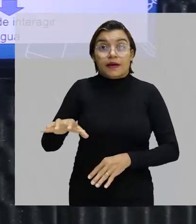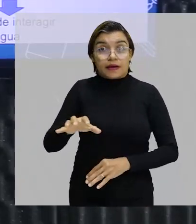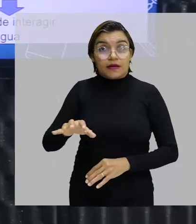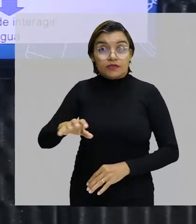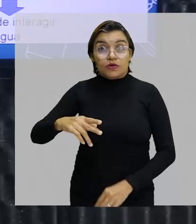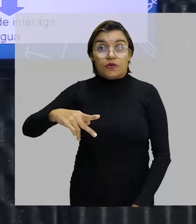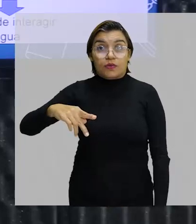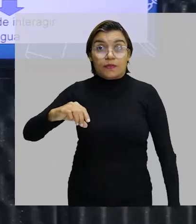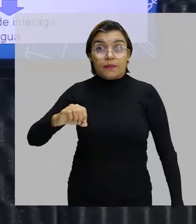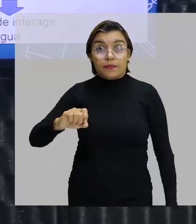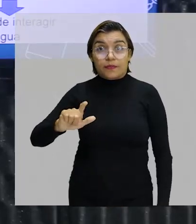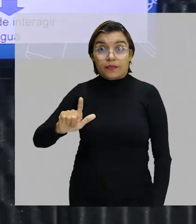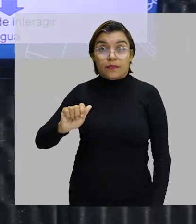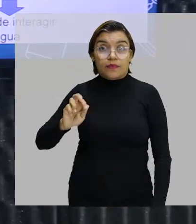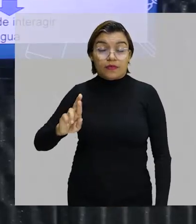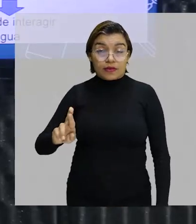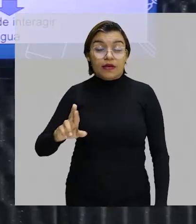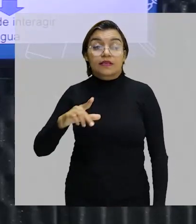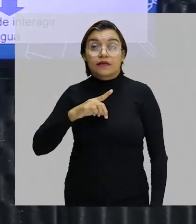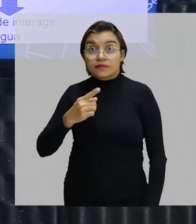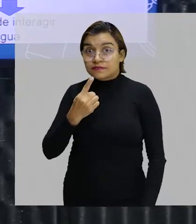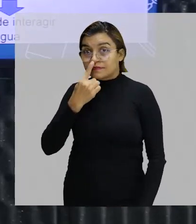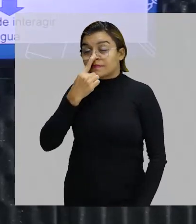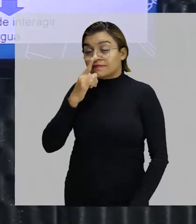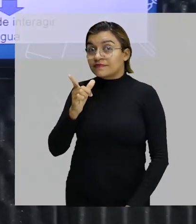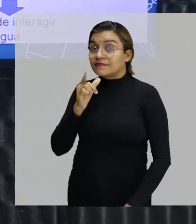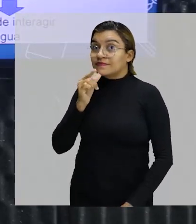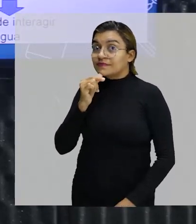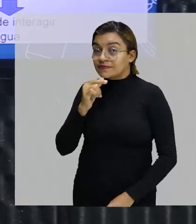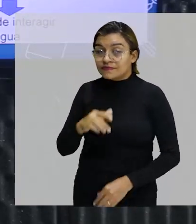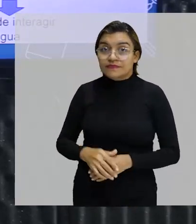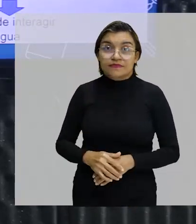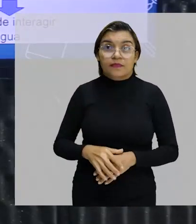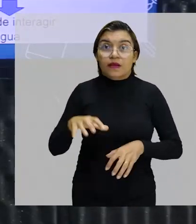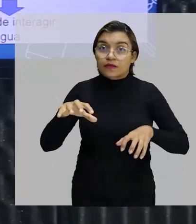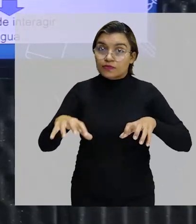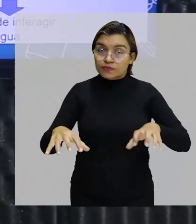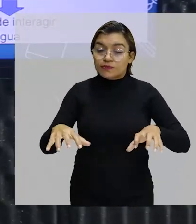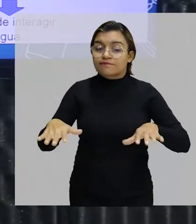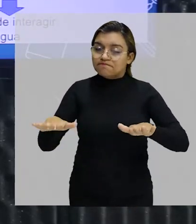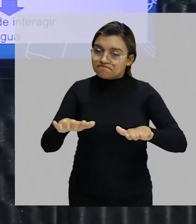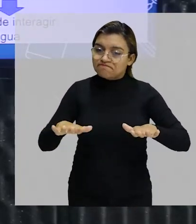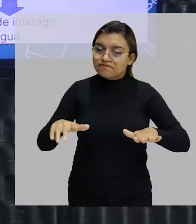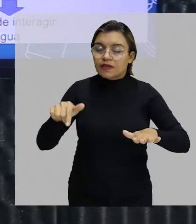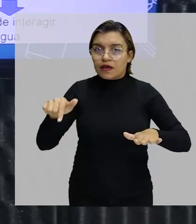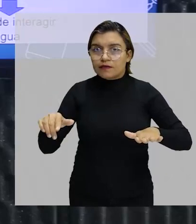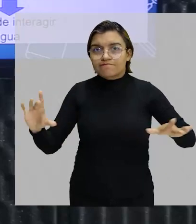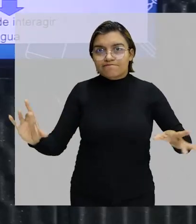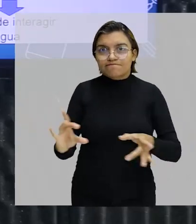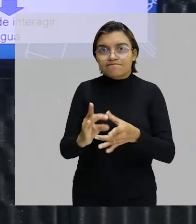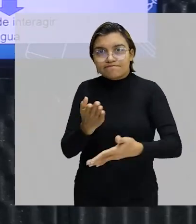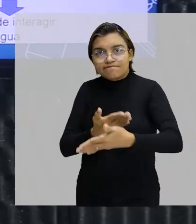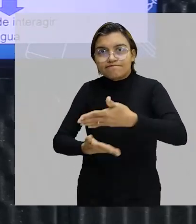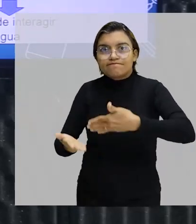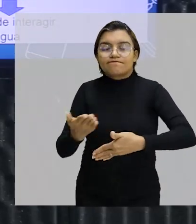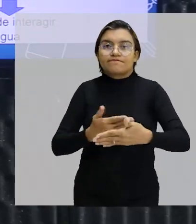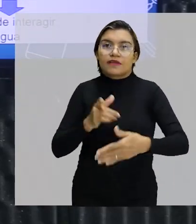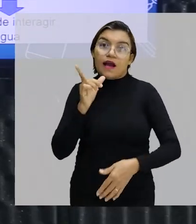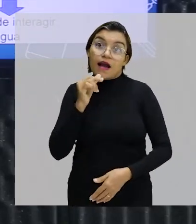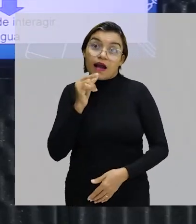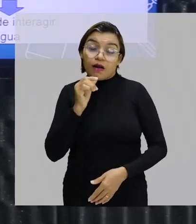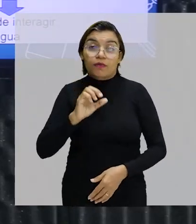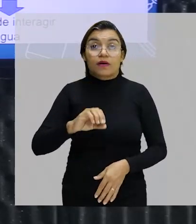ter afinidade com a água. Então nós vamos ter essas duas regiões que vão poder interagir tanto com a